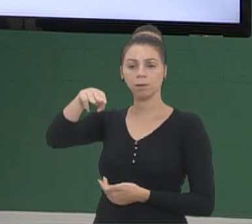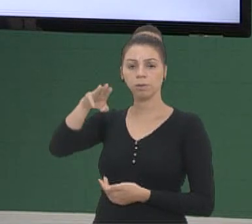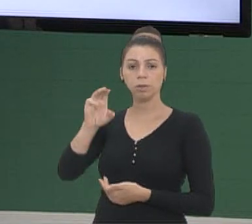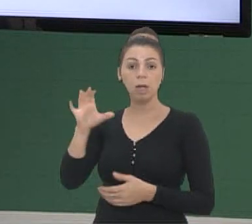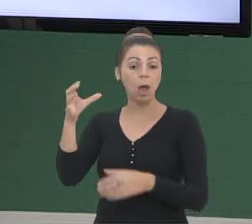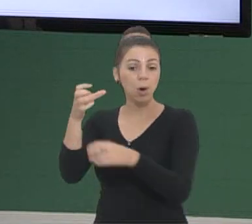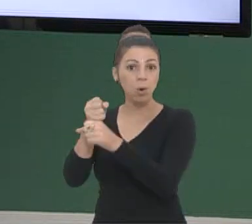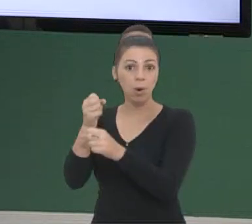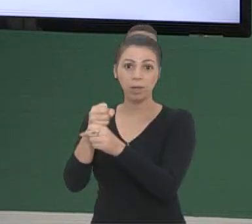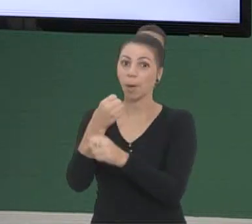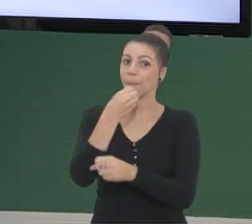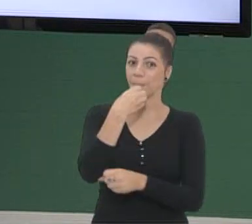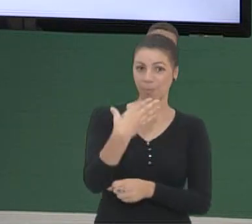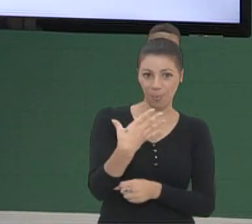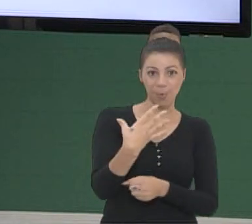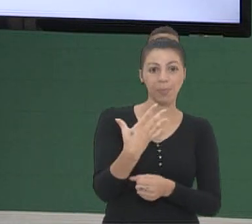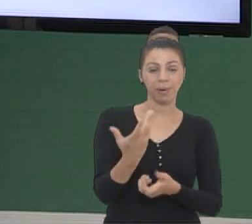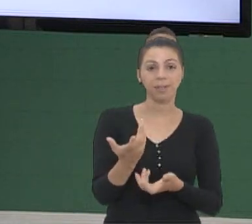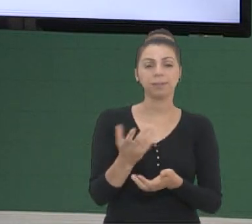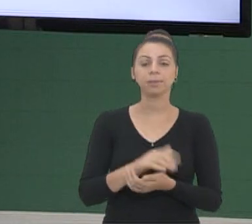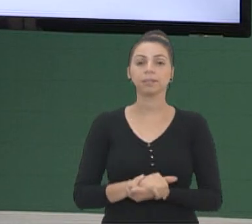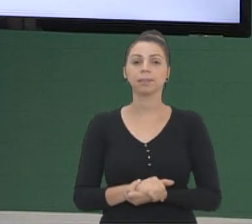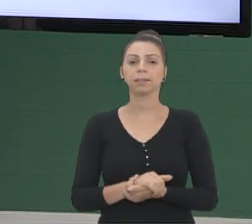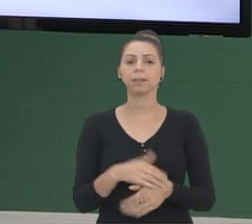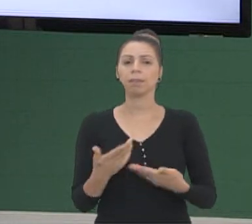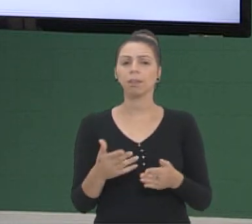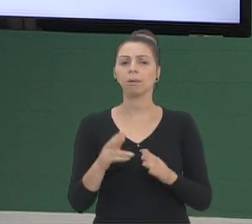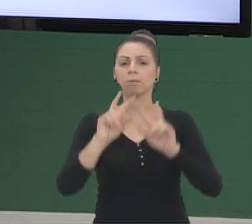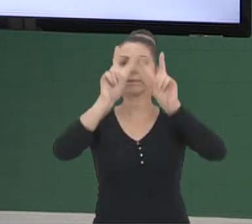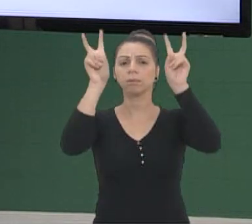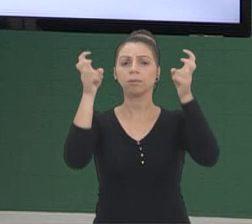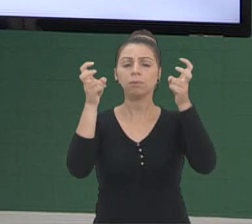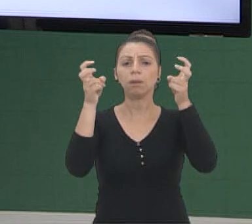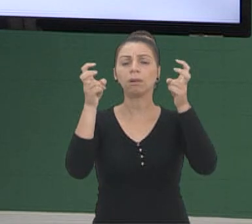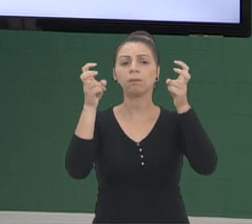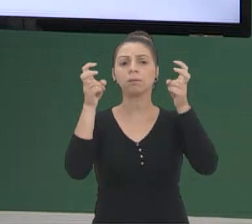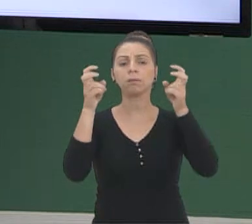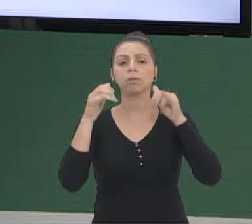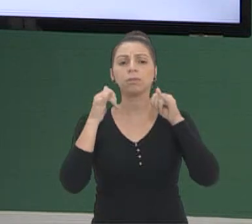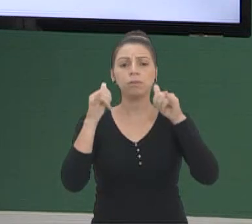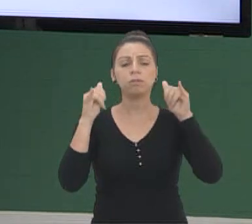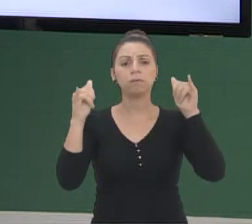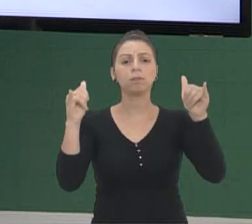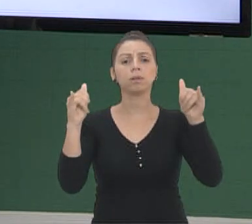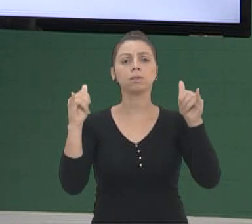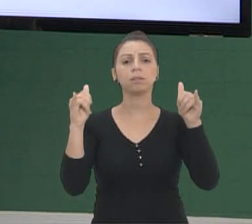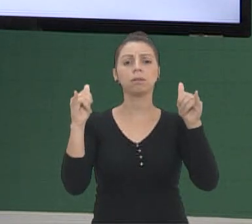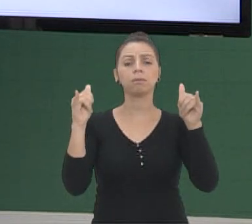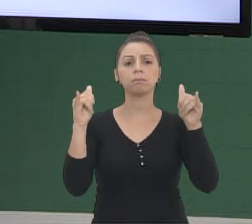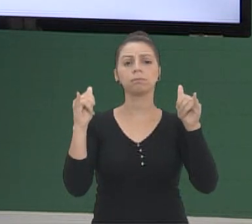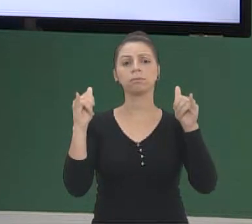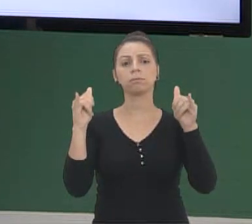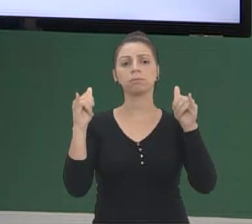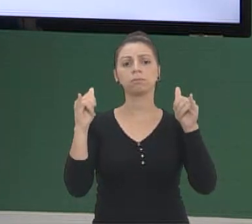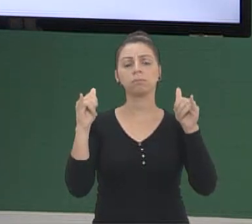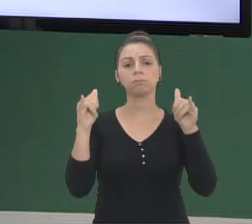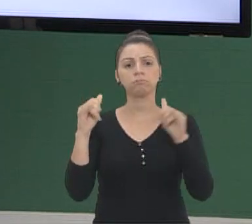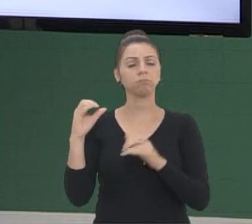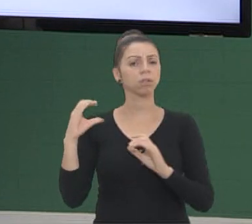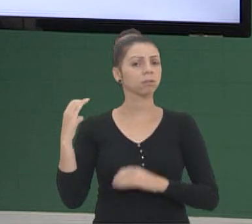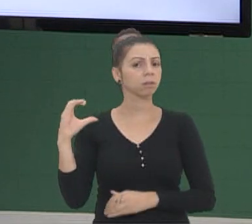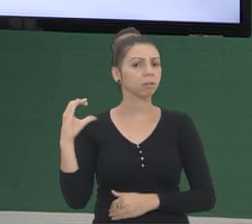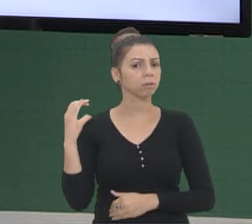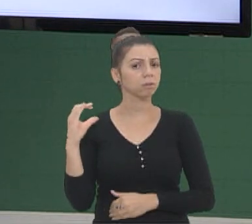boas notas, inclusive, não é verdade? No caso, no texto de divulgação científica, a gente também tem um conteúdo temático que é mais